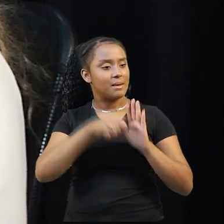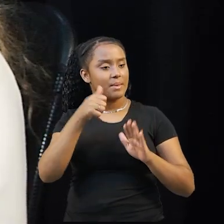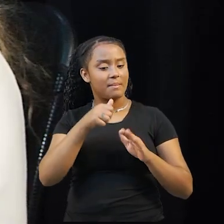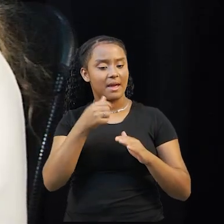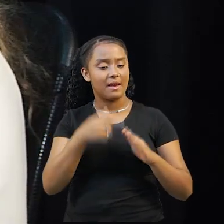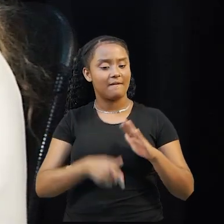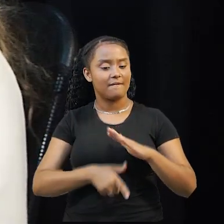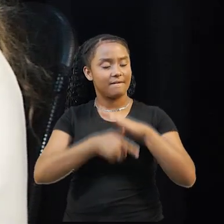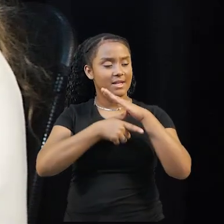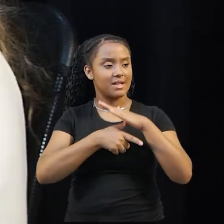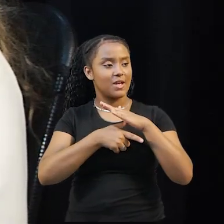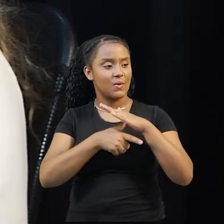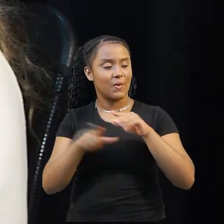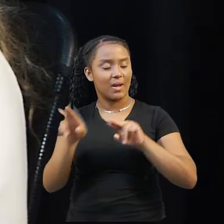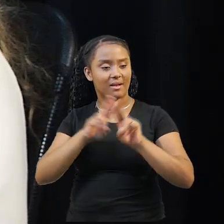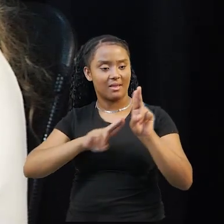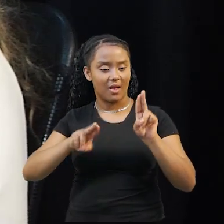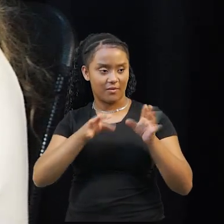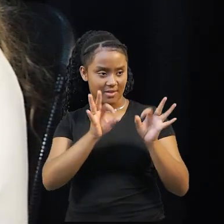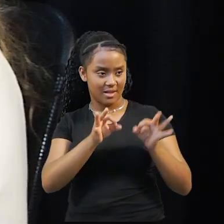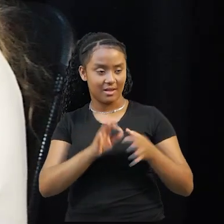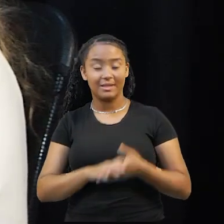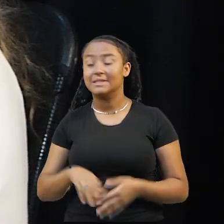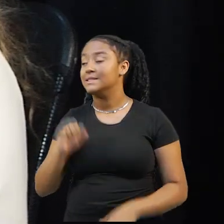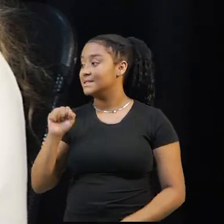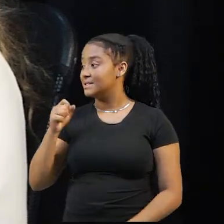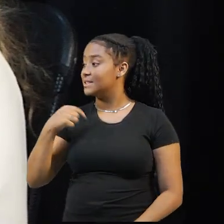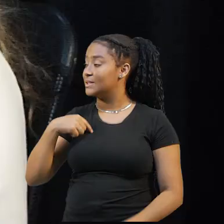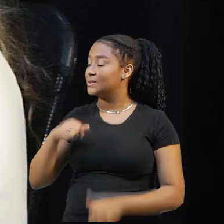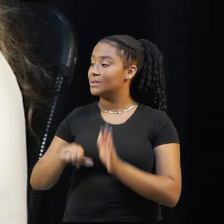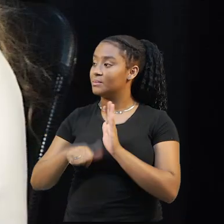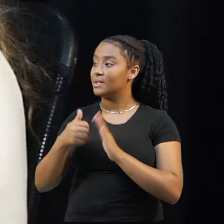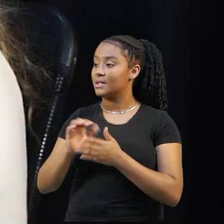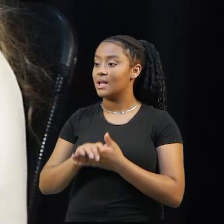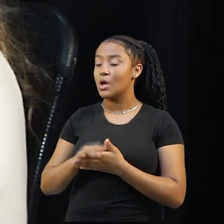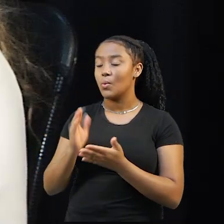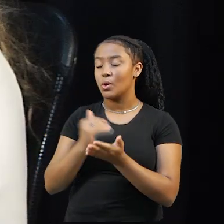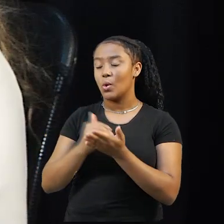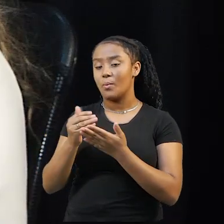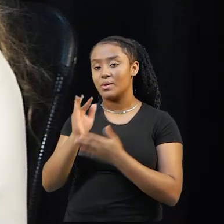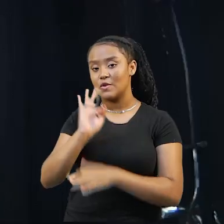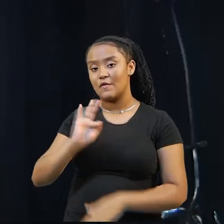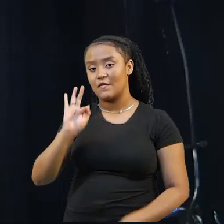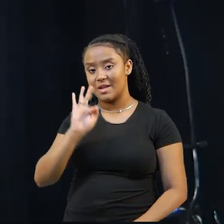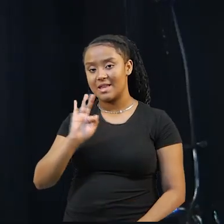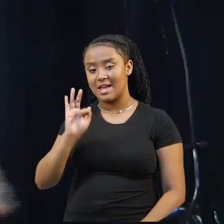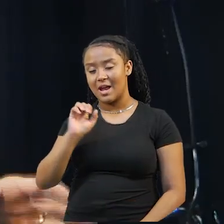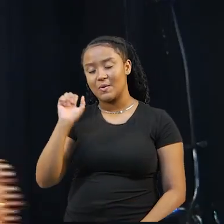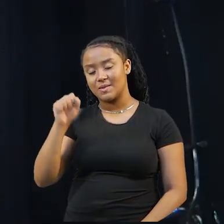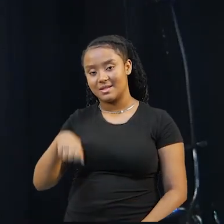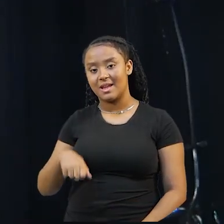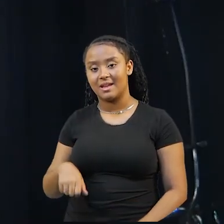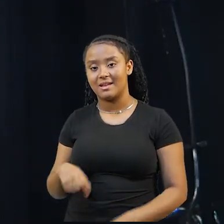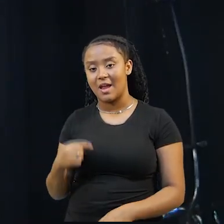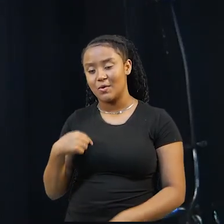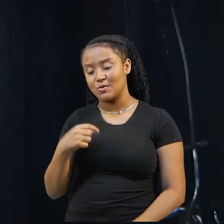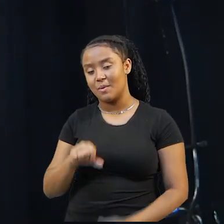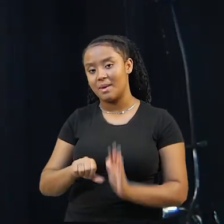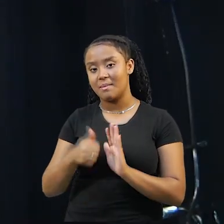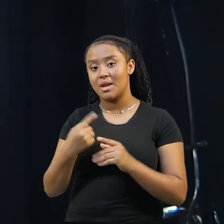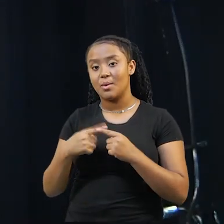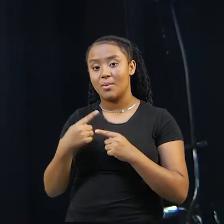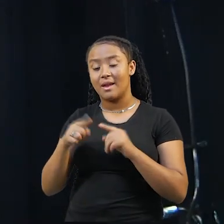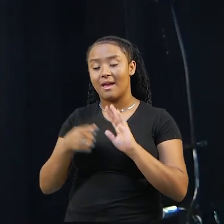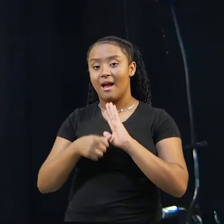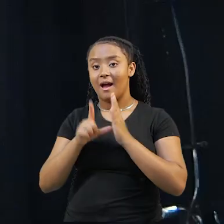vice-reitora da Universidade Federal de Uberlândia, não é isso? Isso, desde a federalização, né? Porque antes de ser a Universidade Federal, a